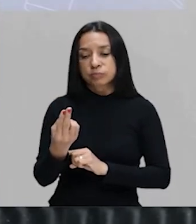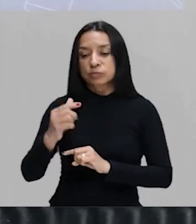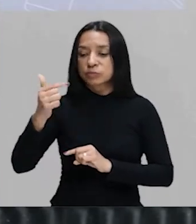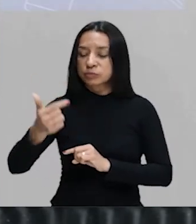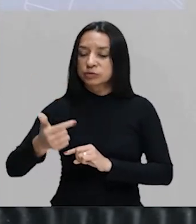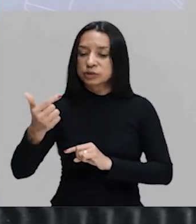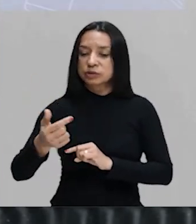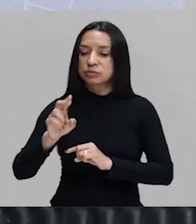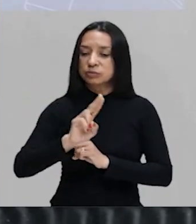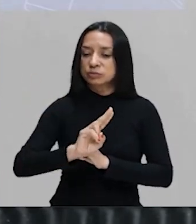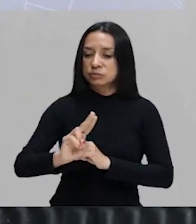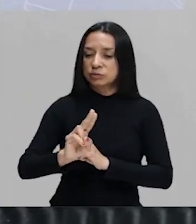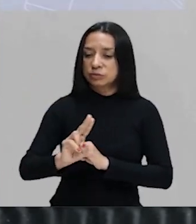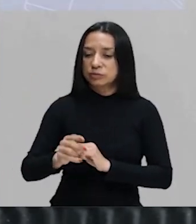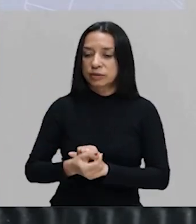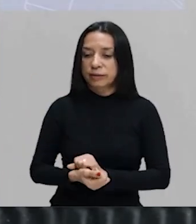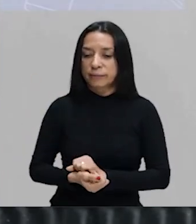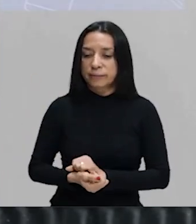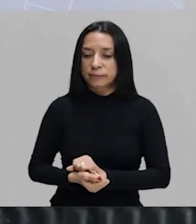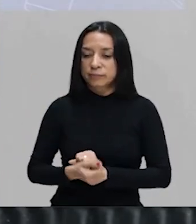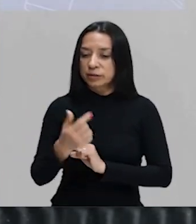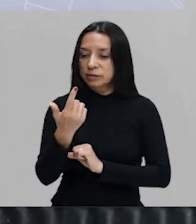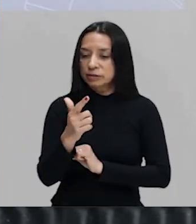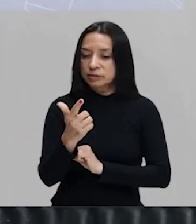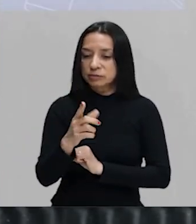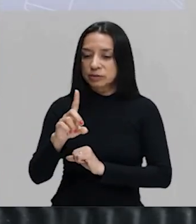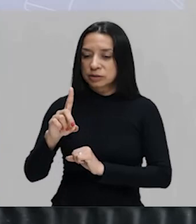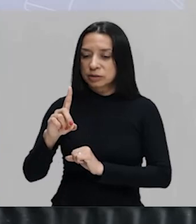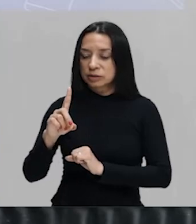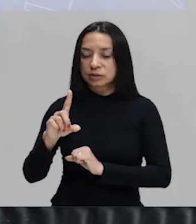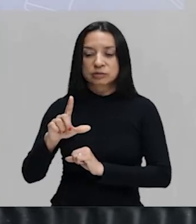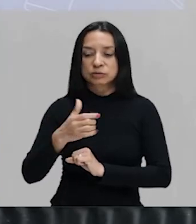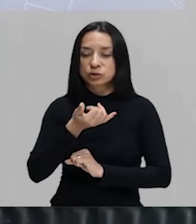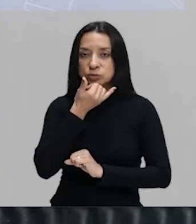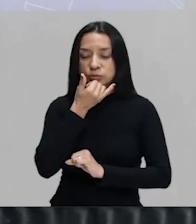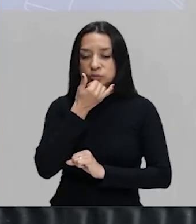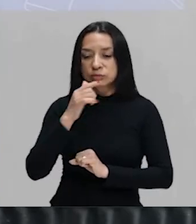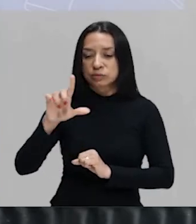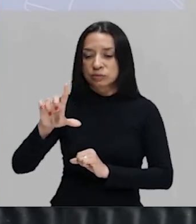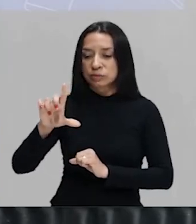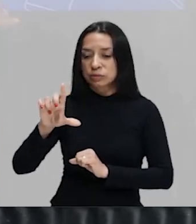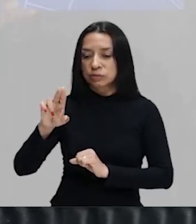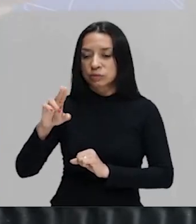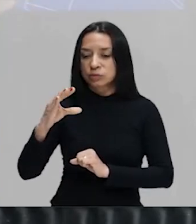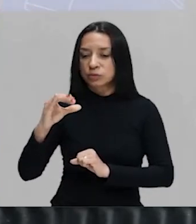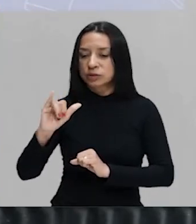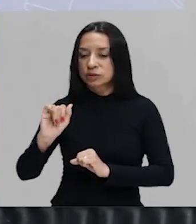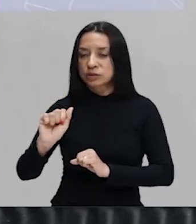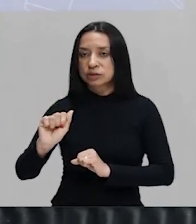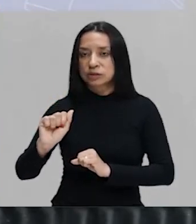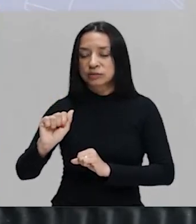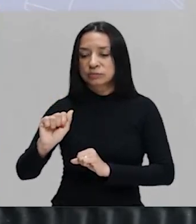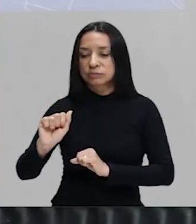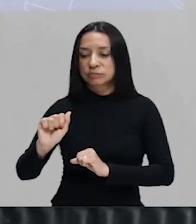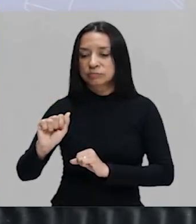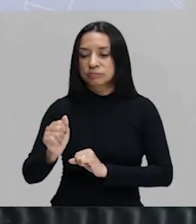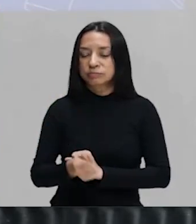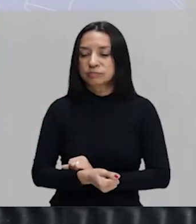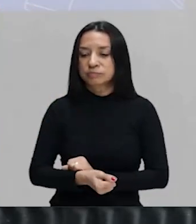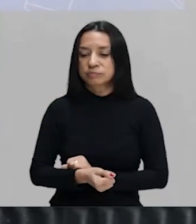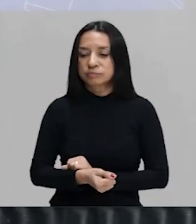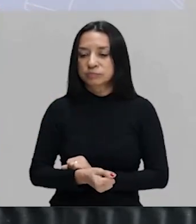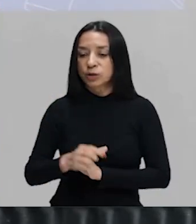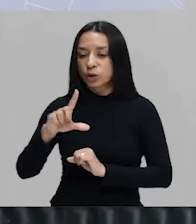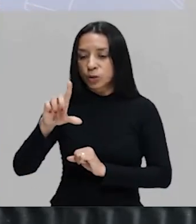senhorita Lucia, tá? Não tem Lúcia, é Lucia. Olha onde está a tilde, tem uma tilde bem aqui no i, tá?